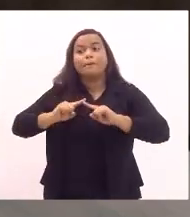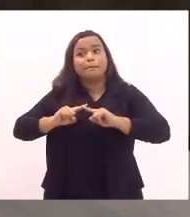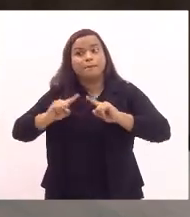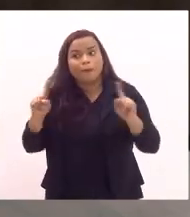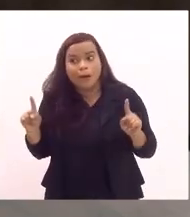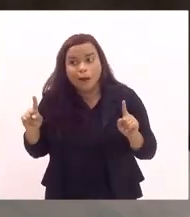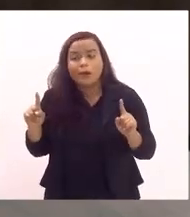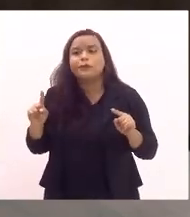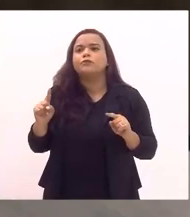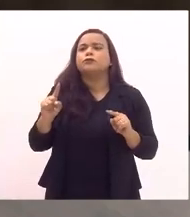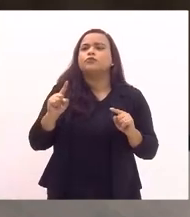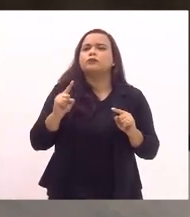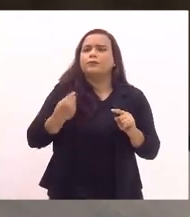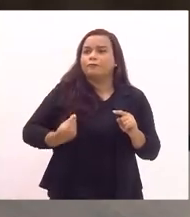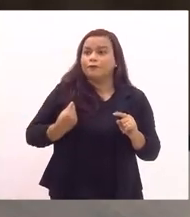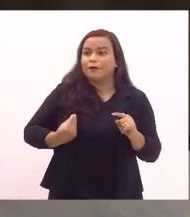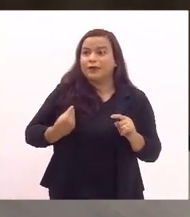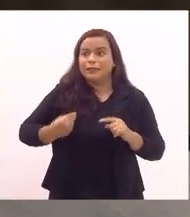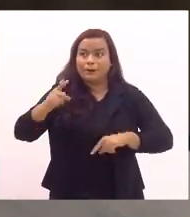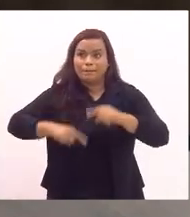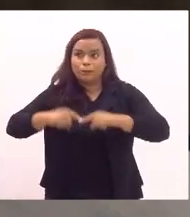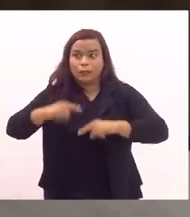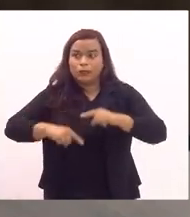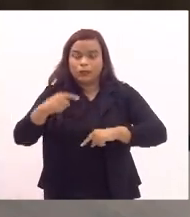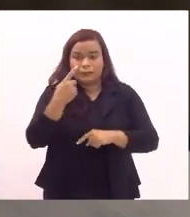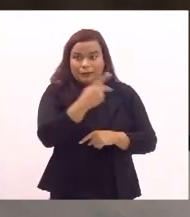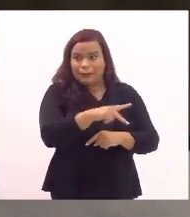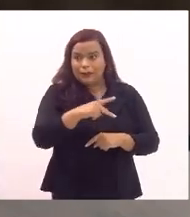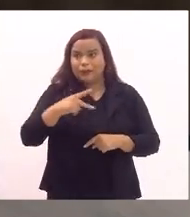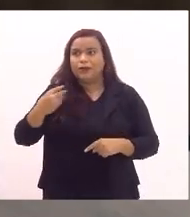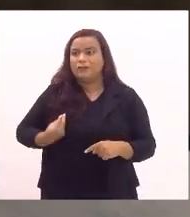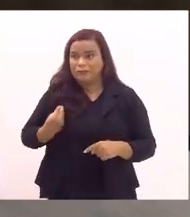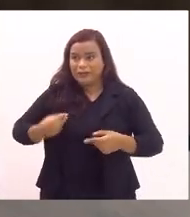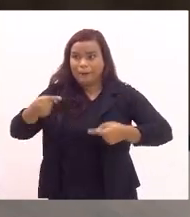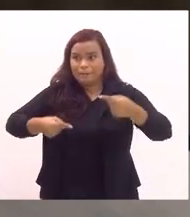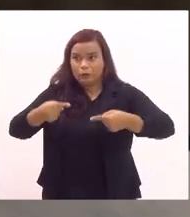começou a vida política sendo ocupou